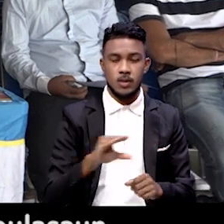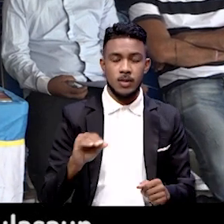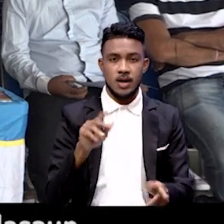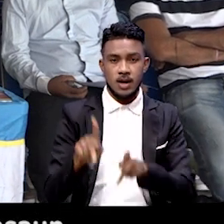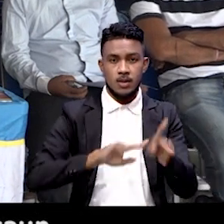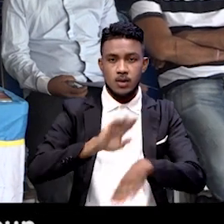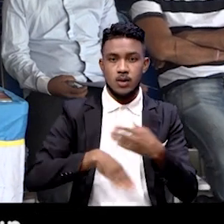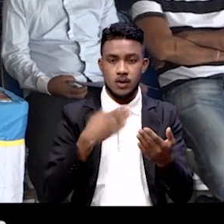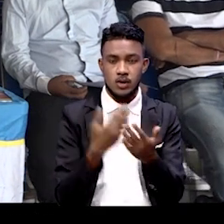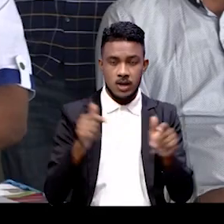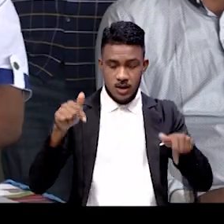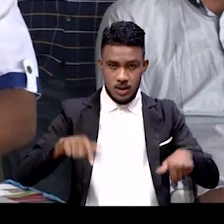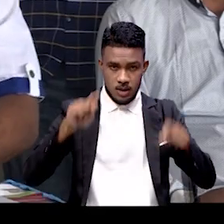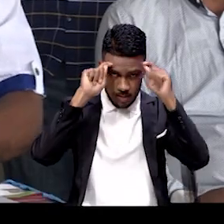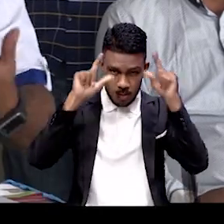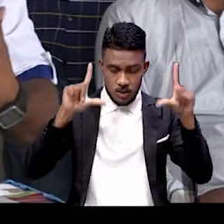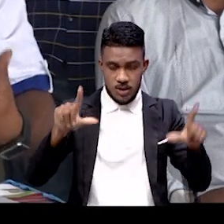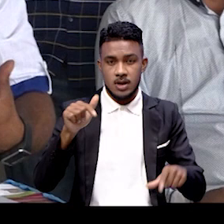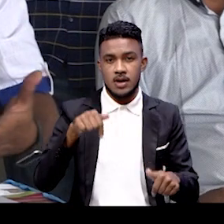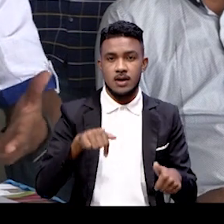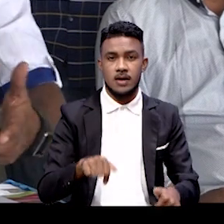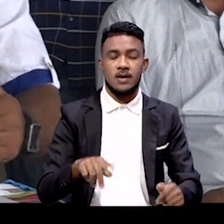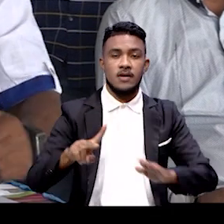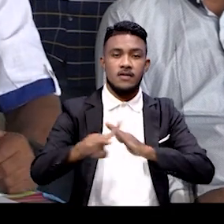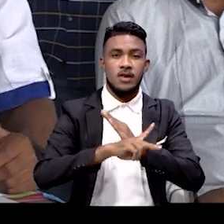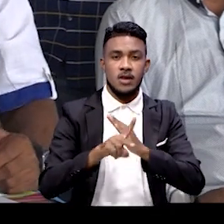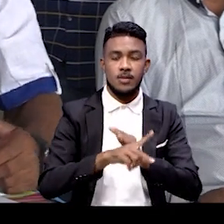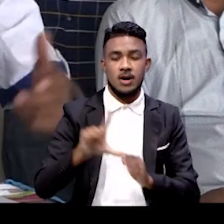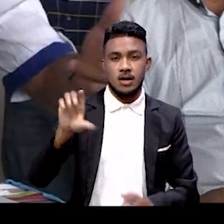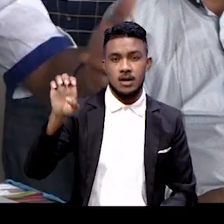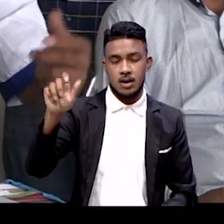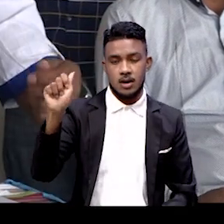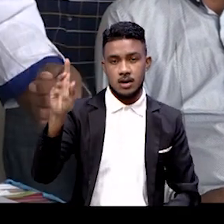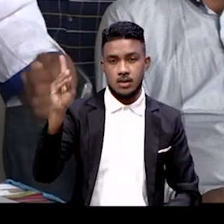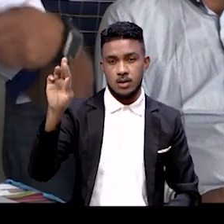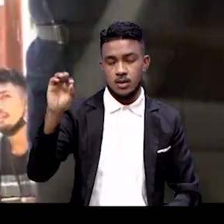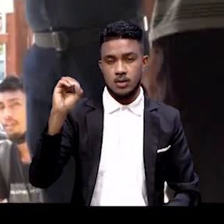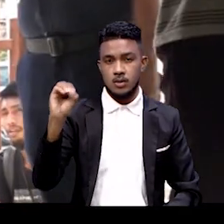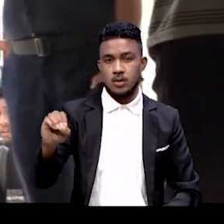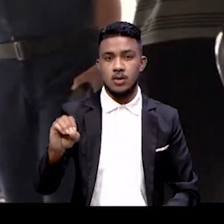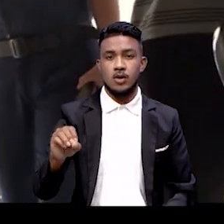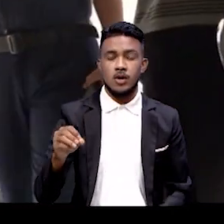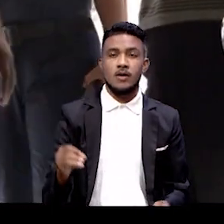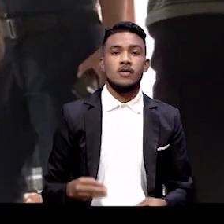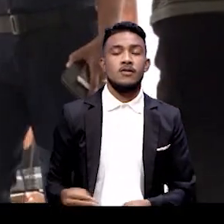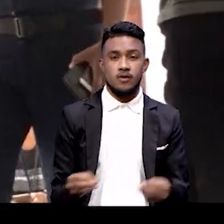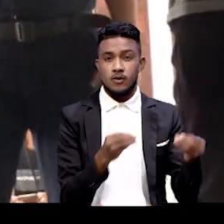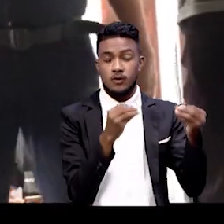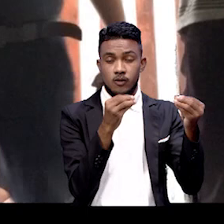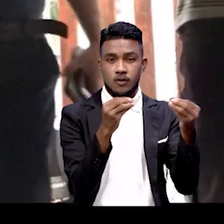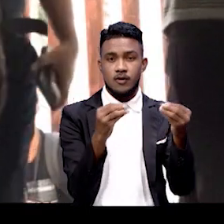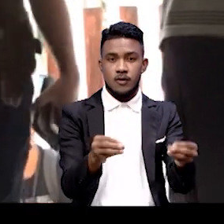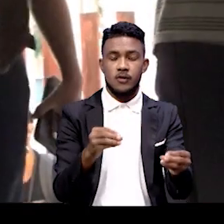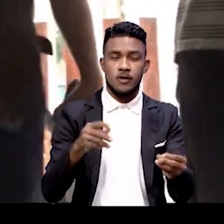toma hierai do bendane. No temos vítima Leandro Xena, a cara que entrega caso refere ao Ministério Público, a tu acelera o processo